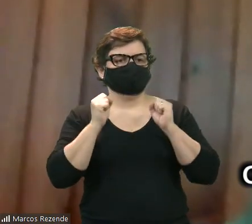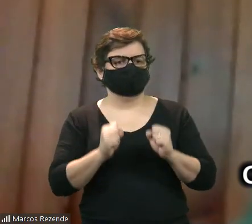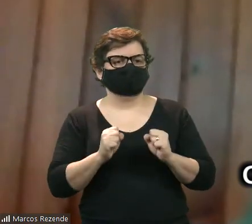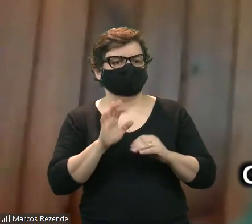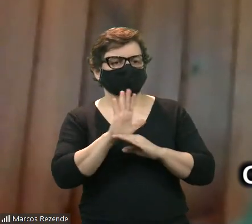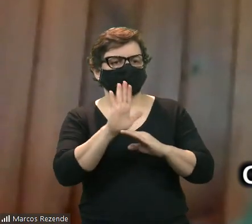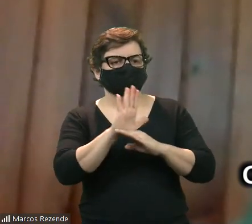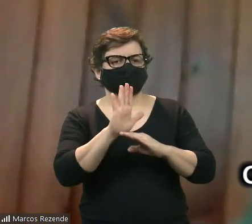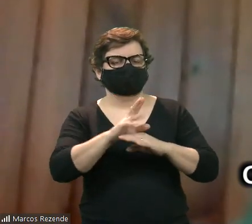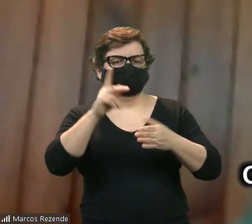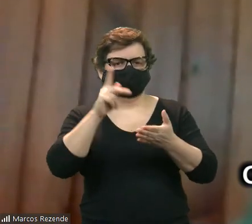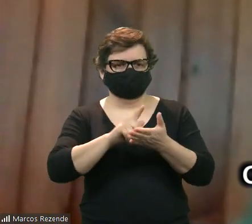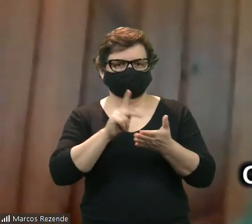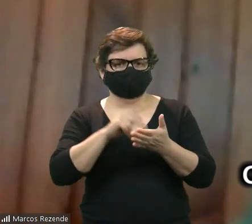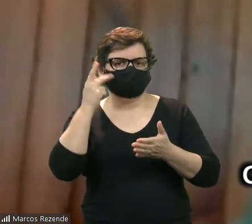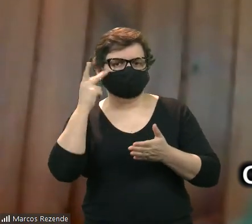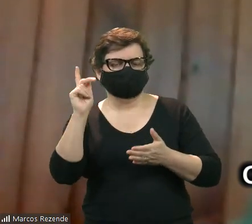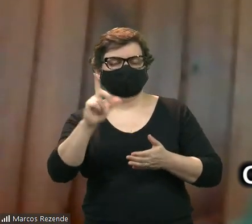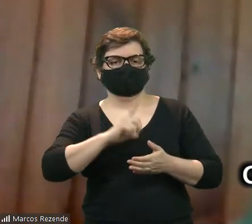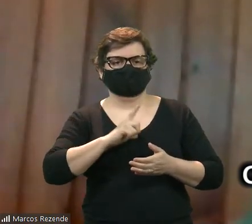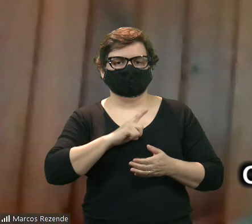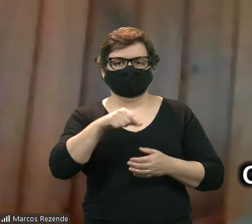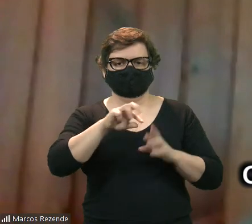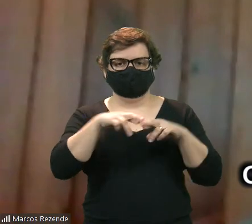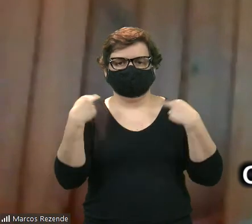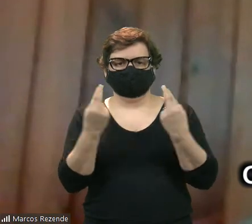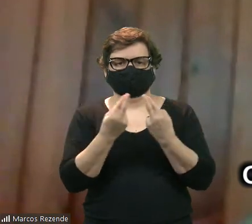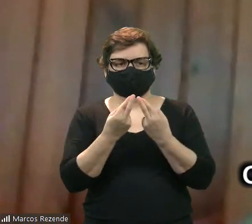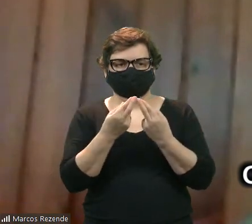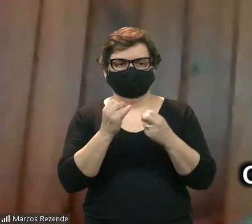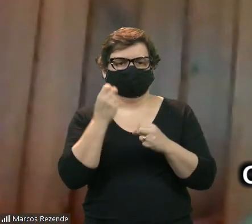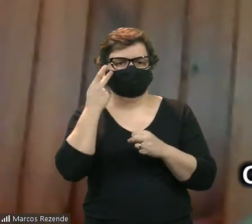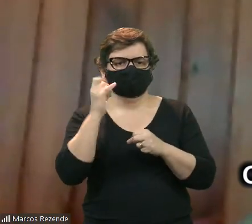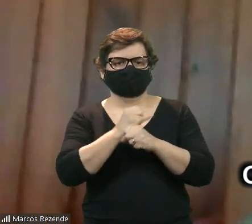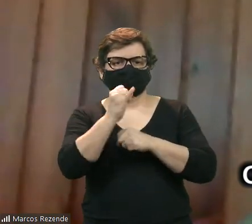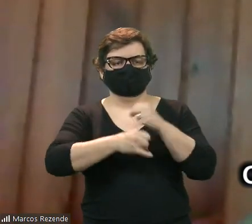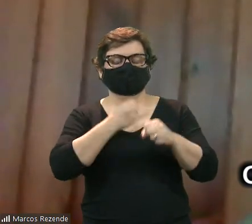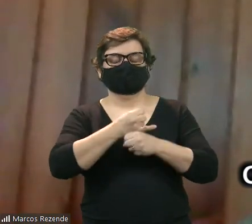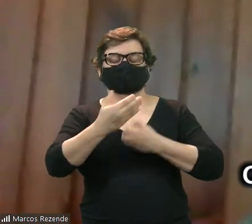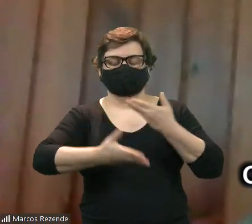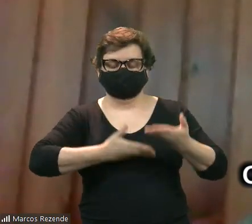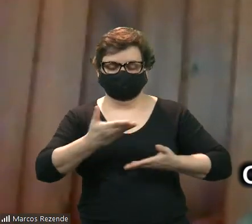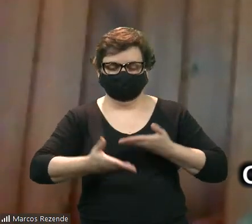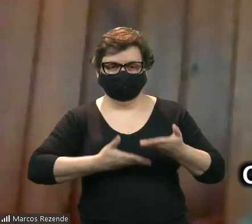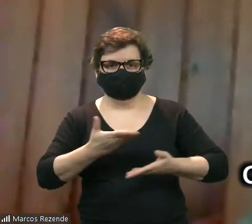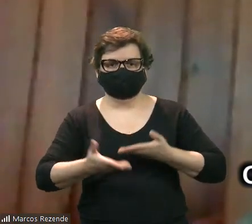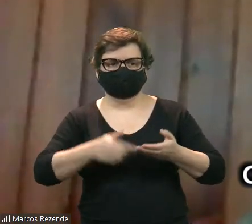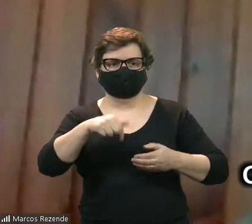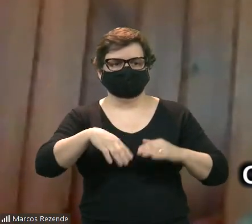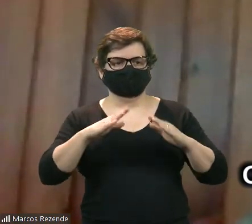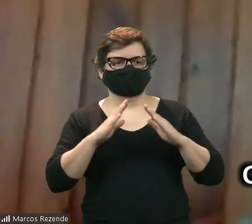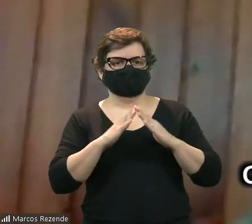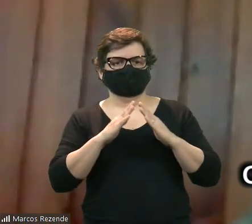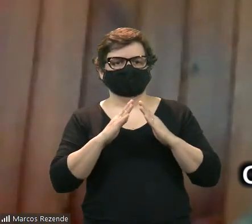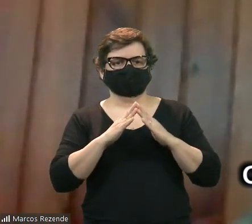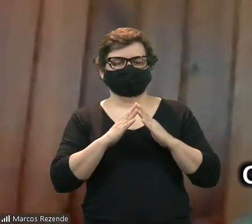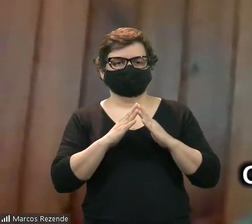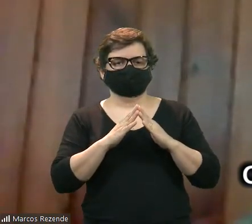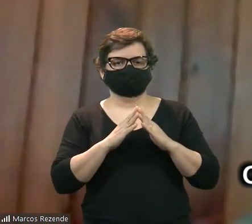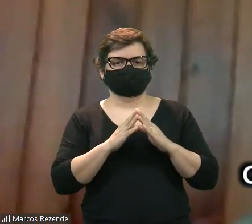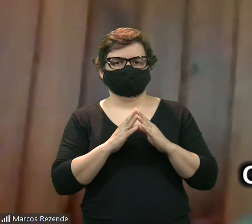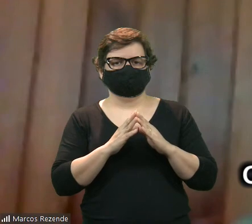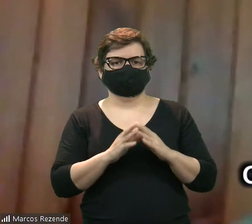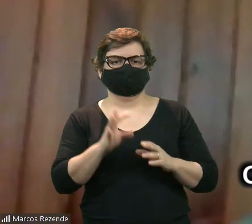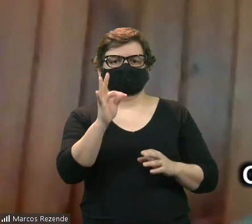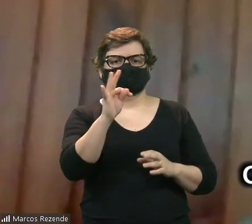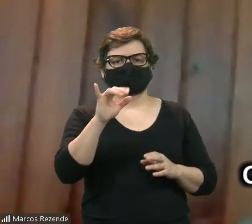contribuir efetivamente para o sucesso dessa sessão remota. Agradecer os servidores dessa casa da área de TI,